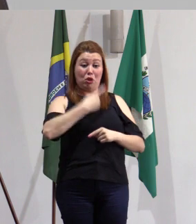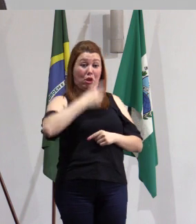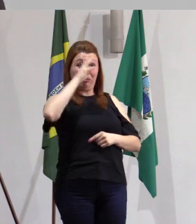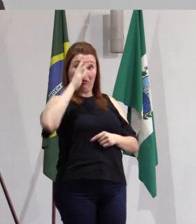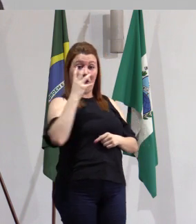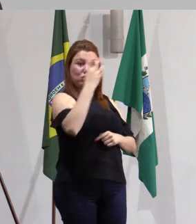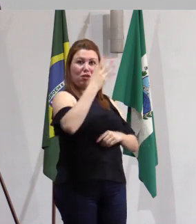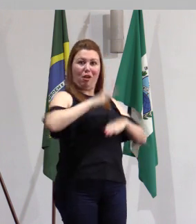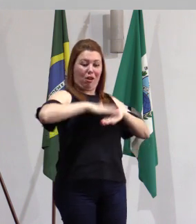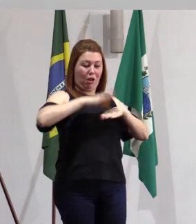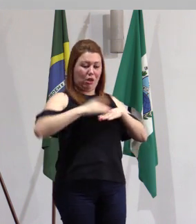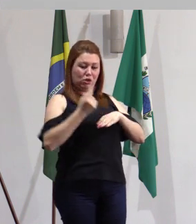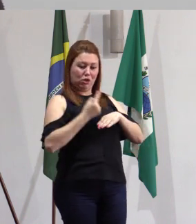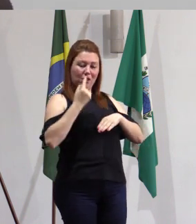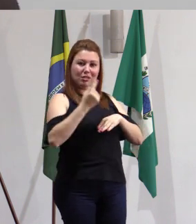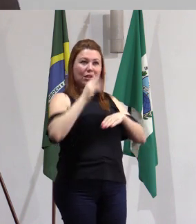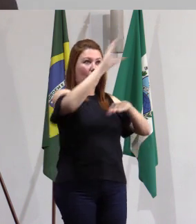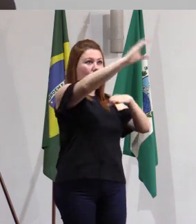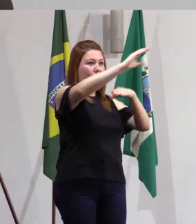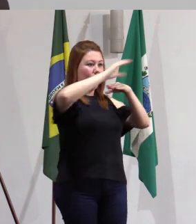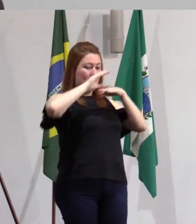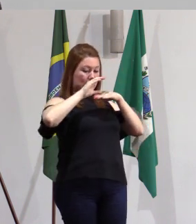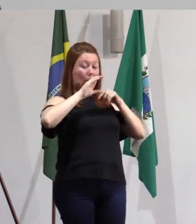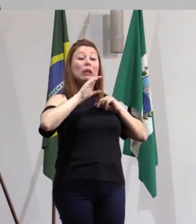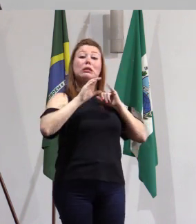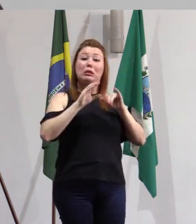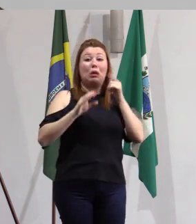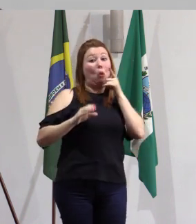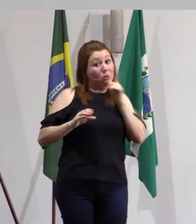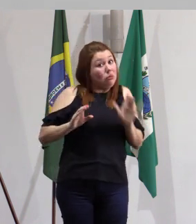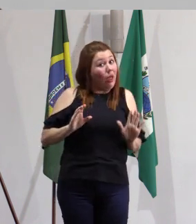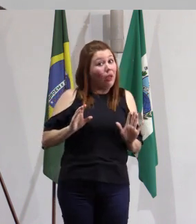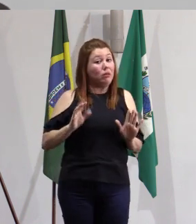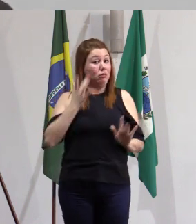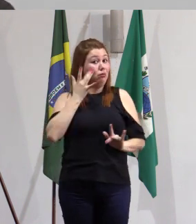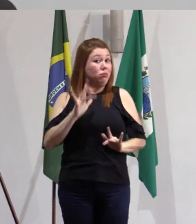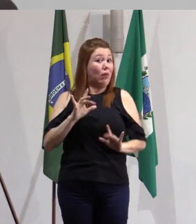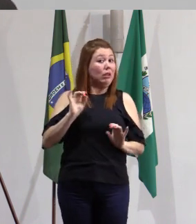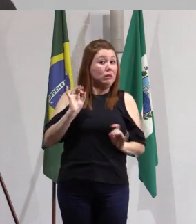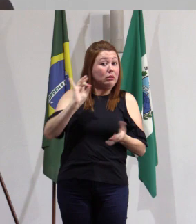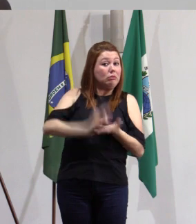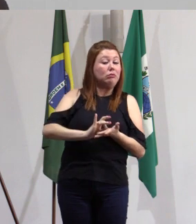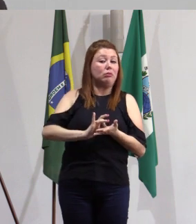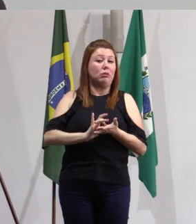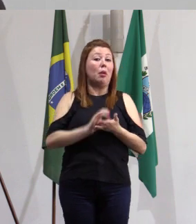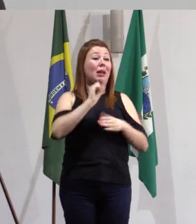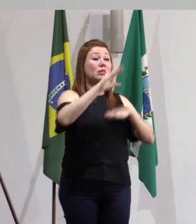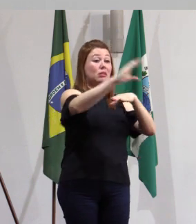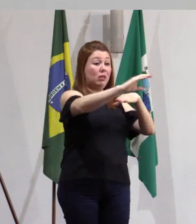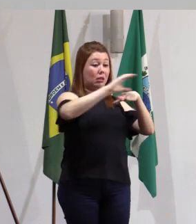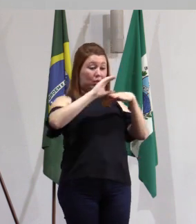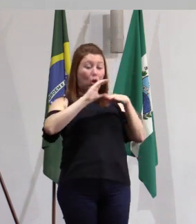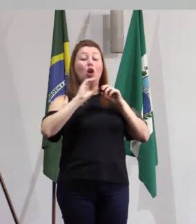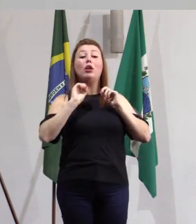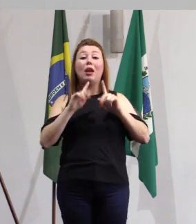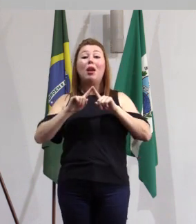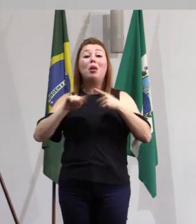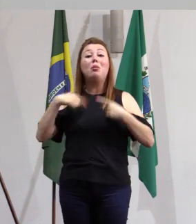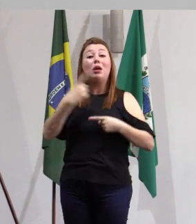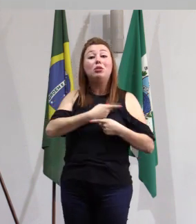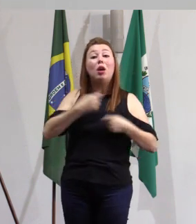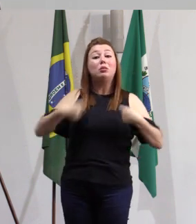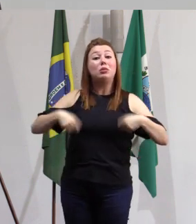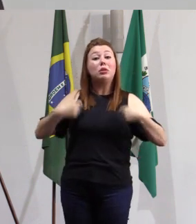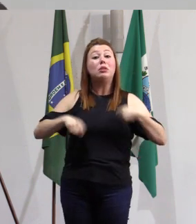se restringe à autonomia financeira, se é que essa autonomia financeira vai dar certo. Ela também é essencial para nós no que